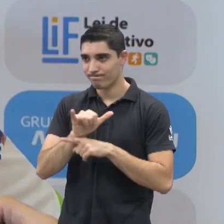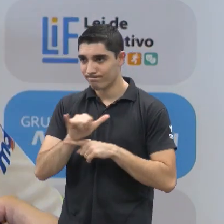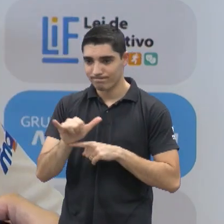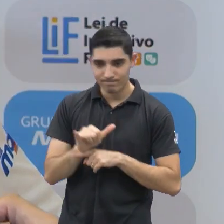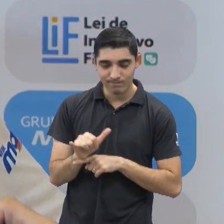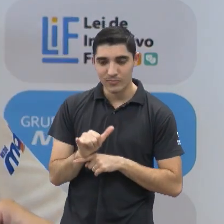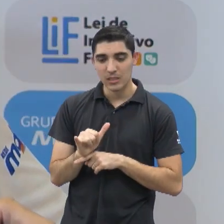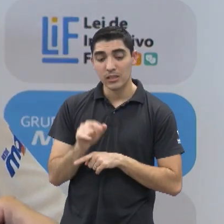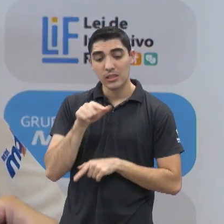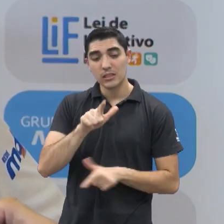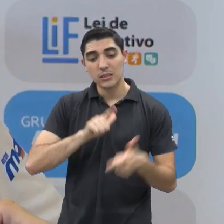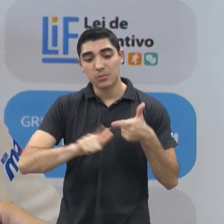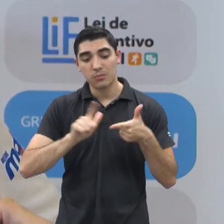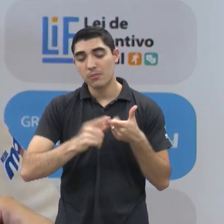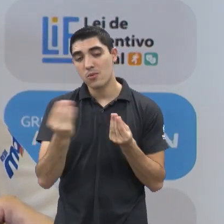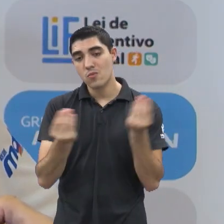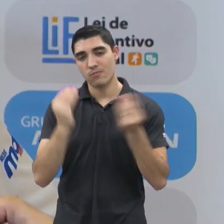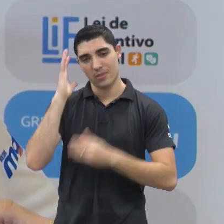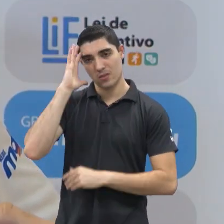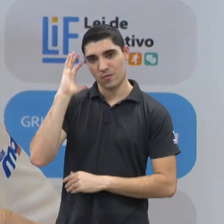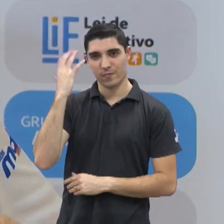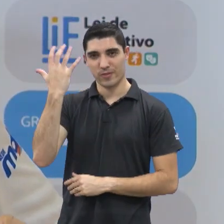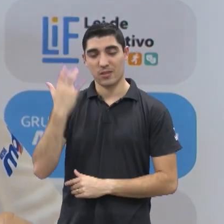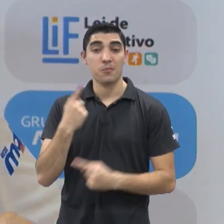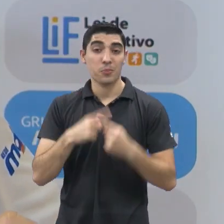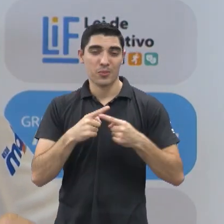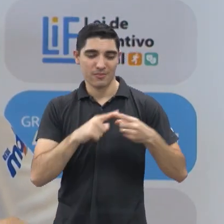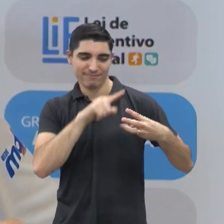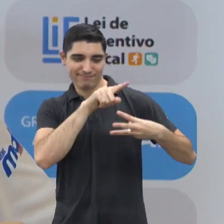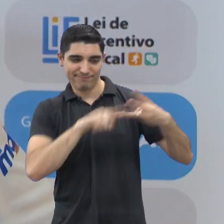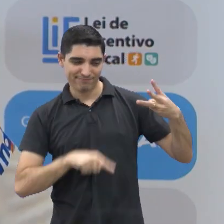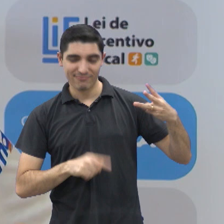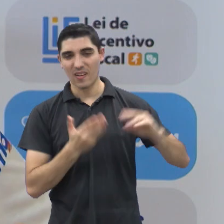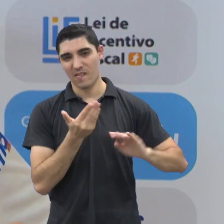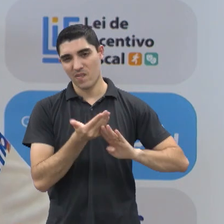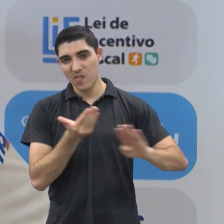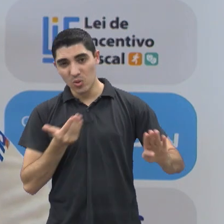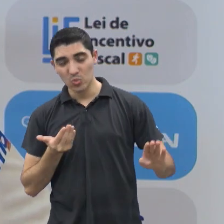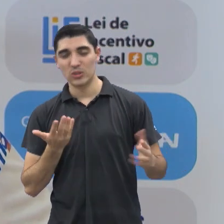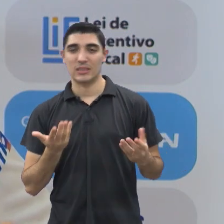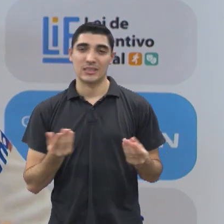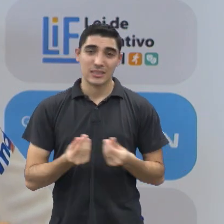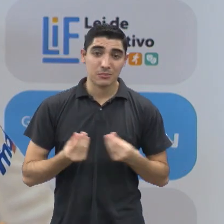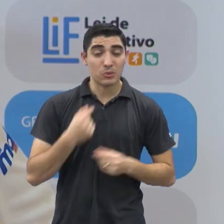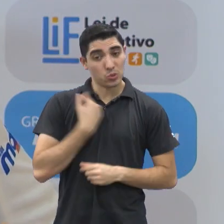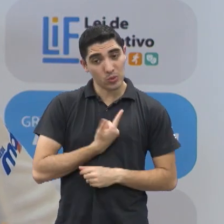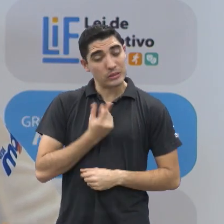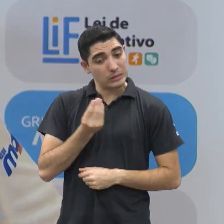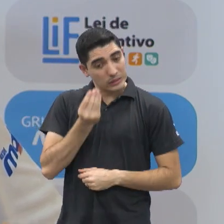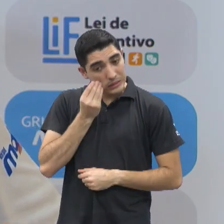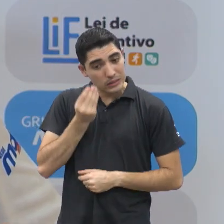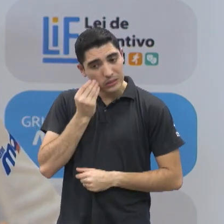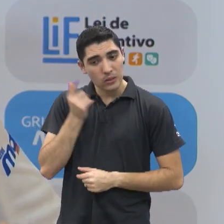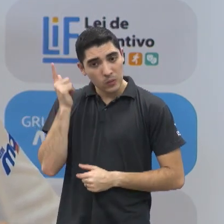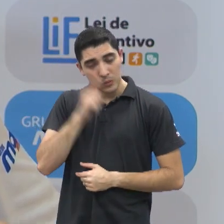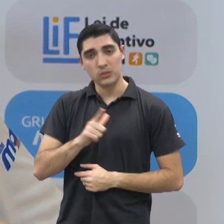resolver essas situações que a gente tem de ausências, né, para que a gente possa evoluir contra